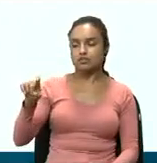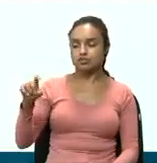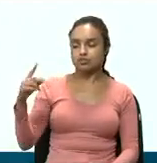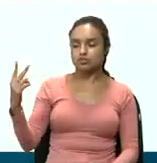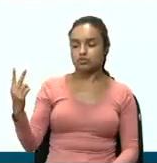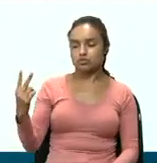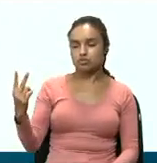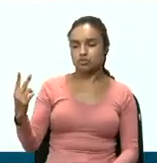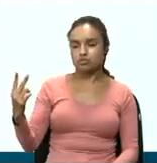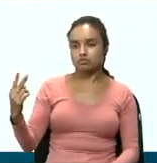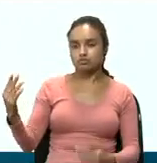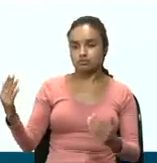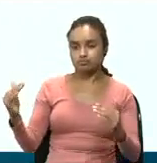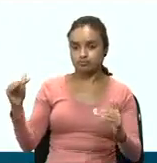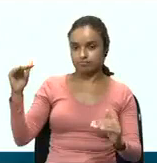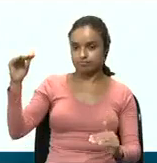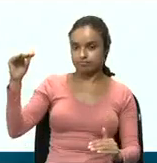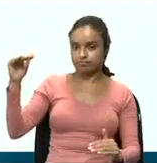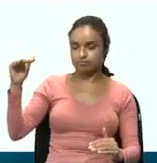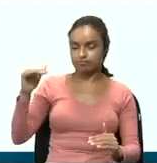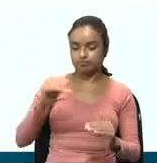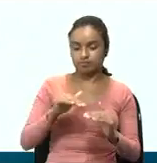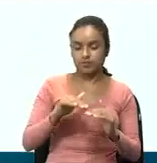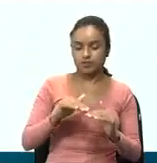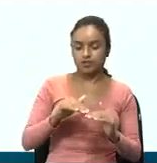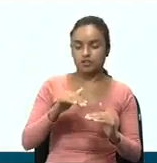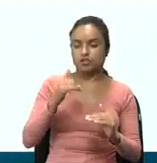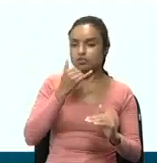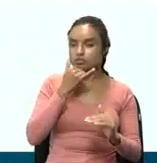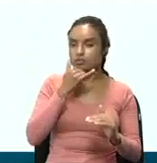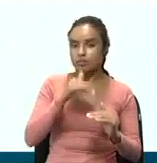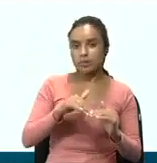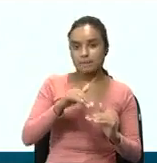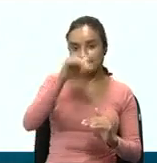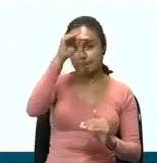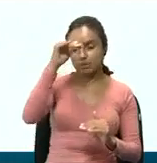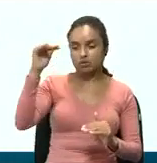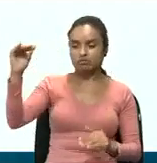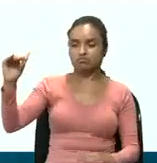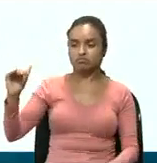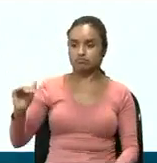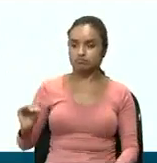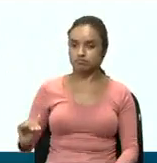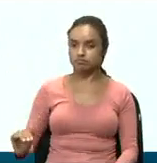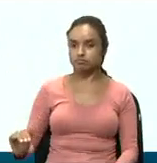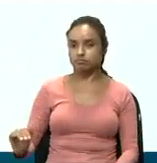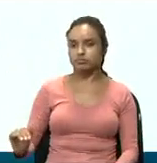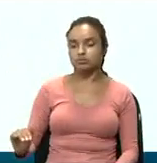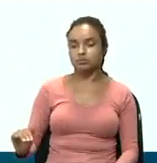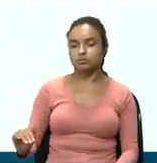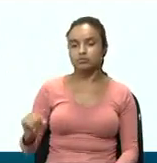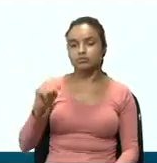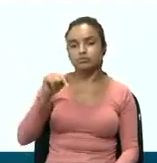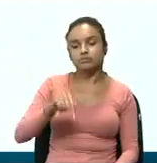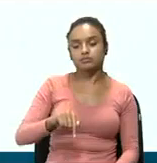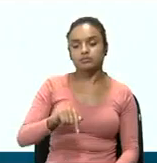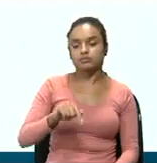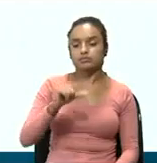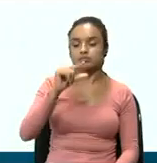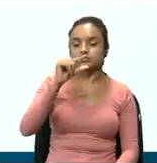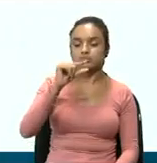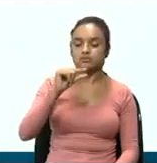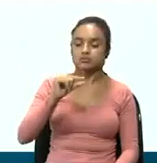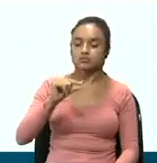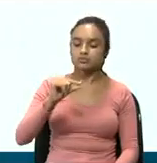A ideia dessa notação é a verificação se a função ela é crescente ou se ela é decrescente. E